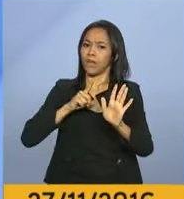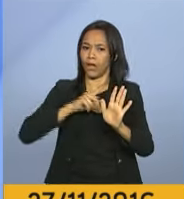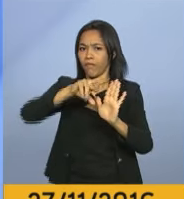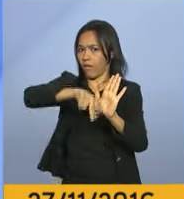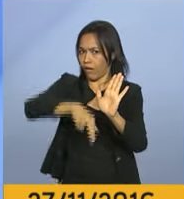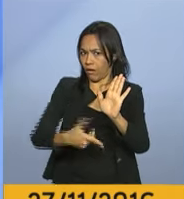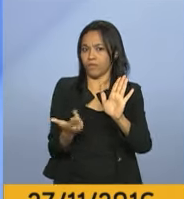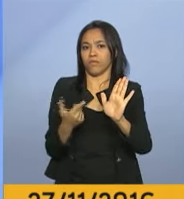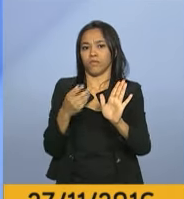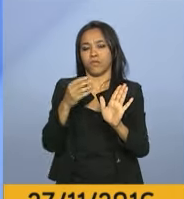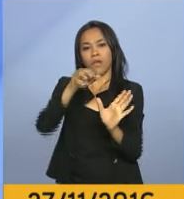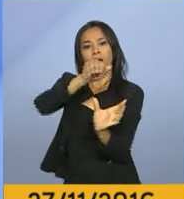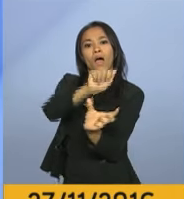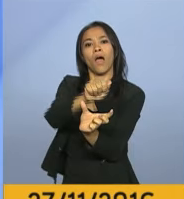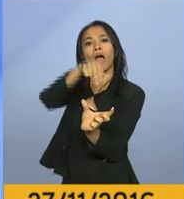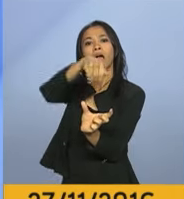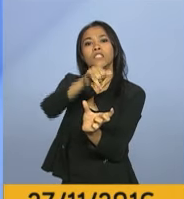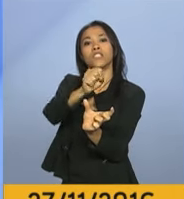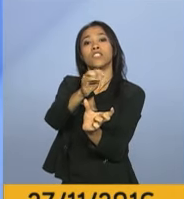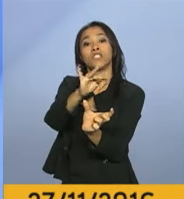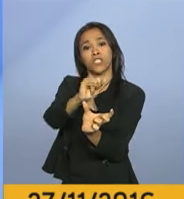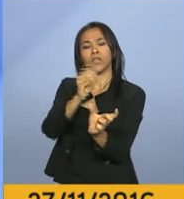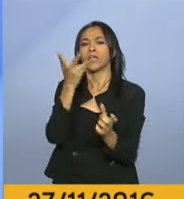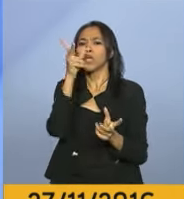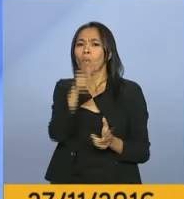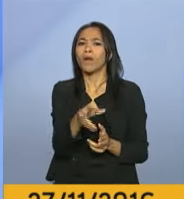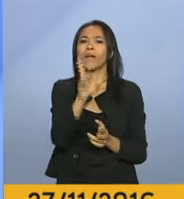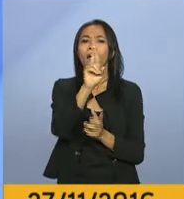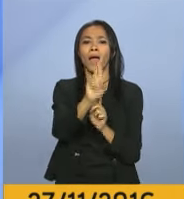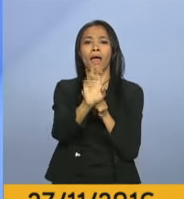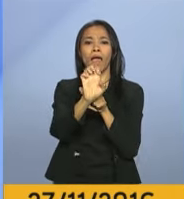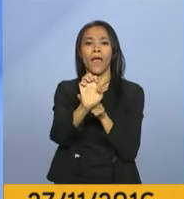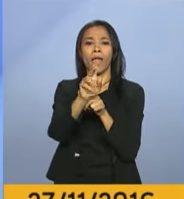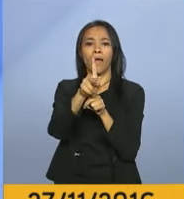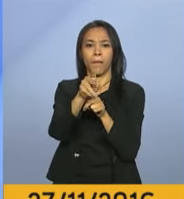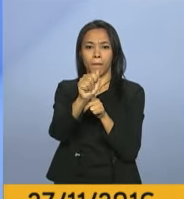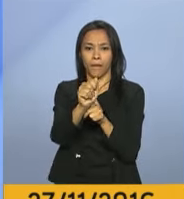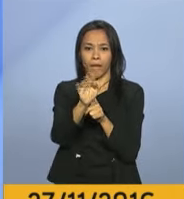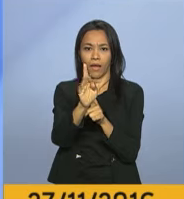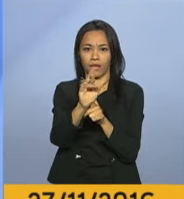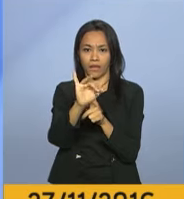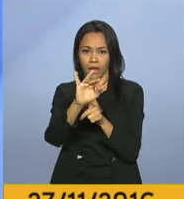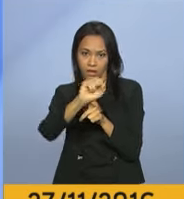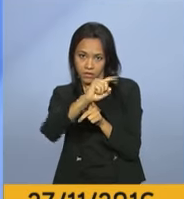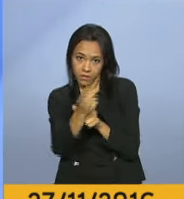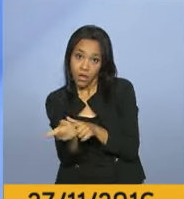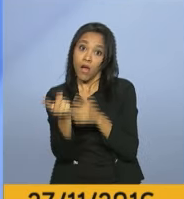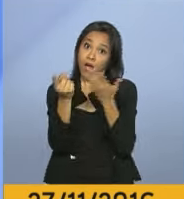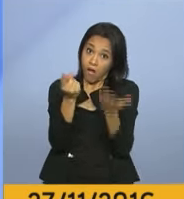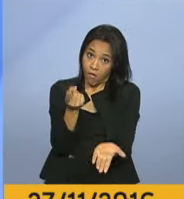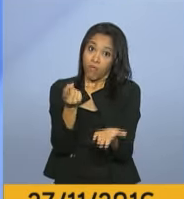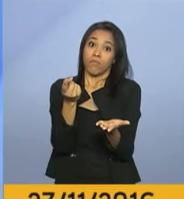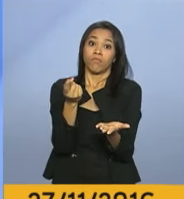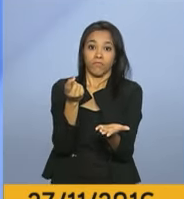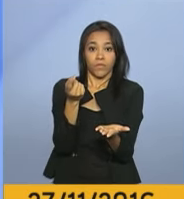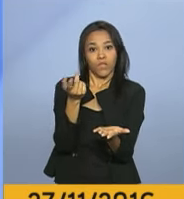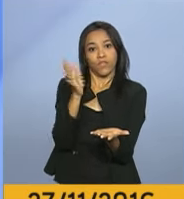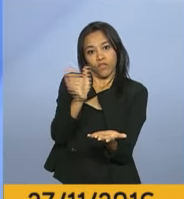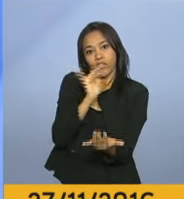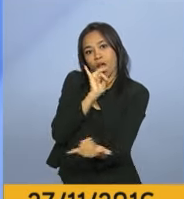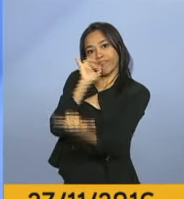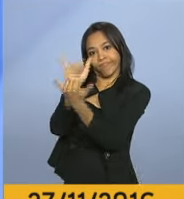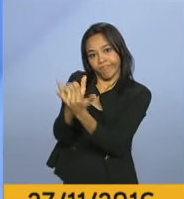outros crimes, como foi feito na repatriação, que outros crimes foram, onde crimes foram